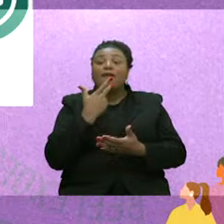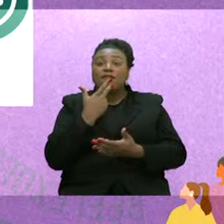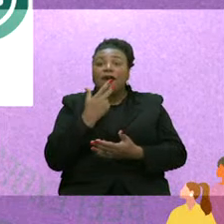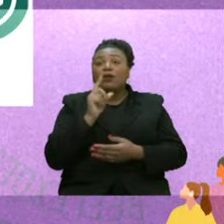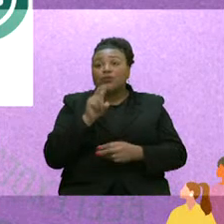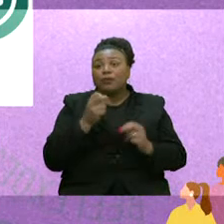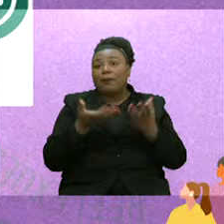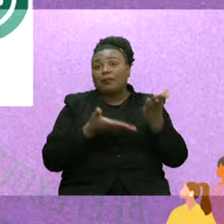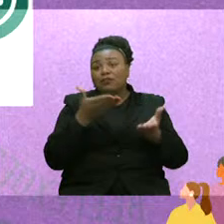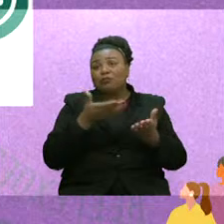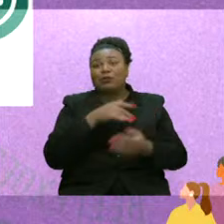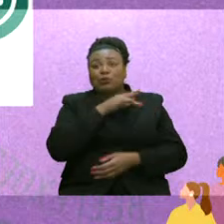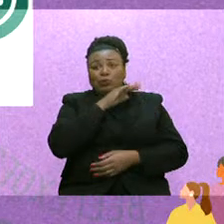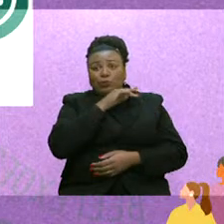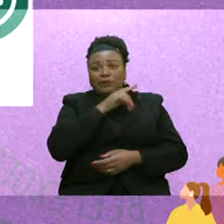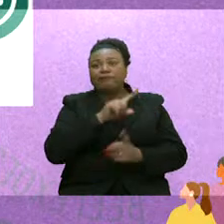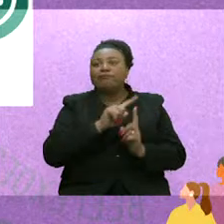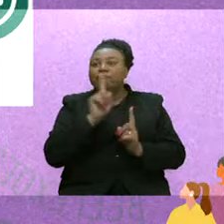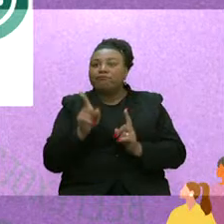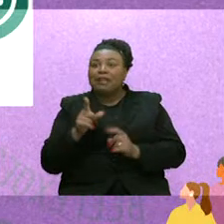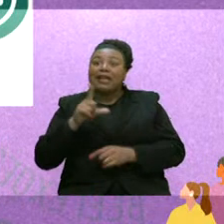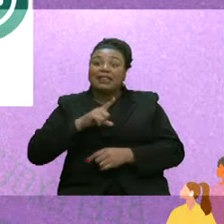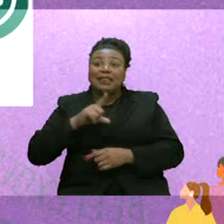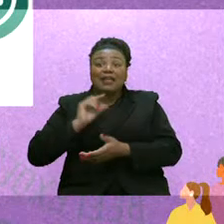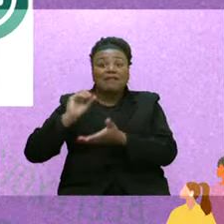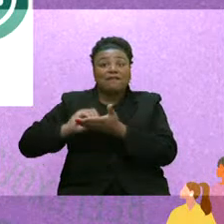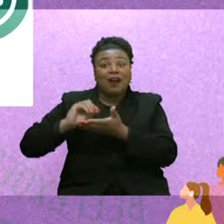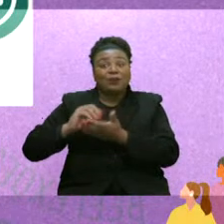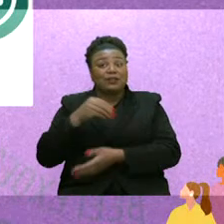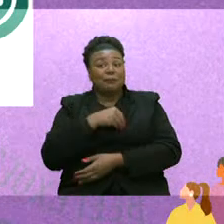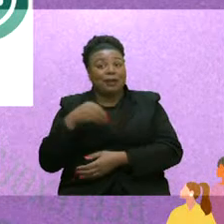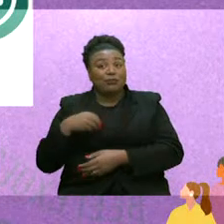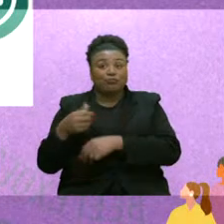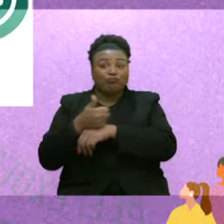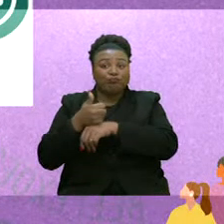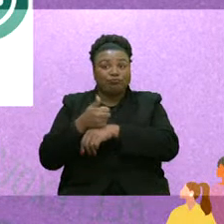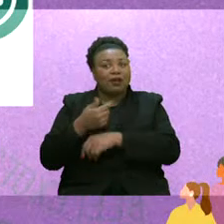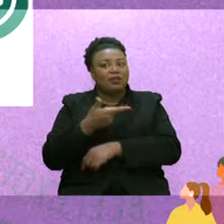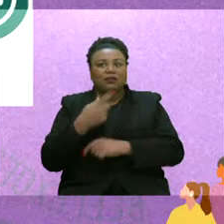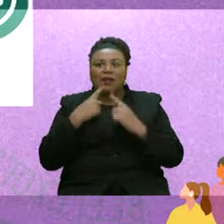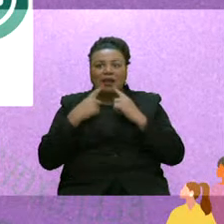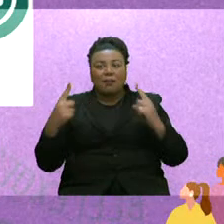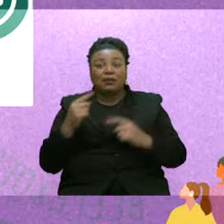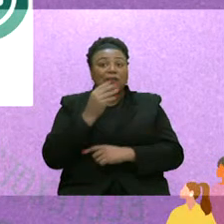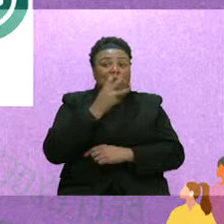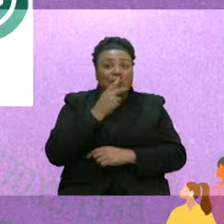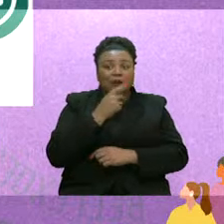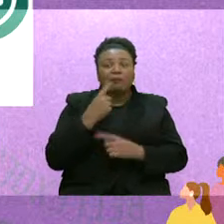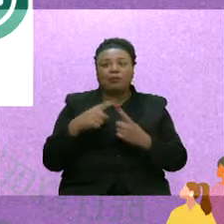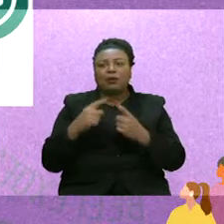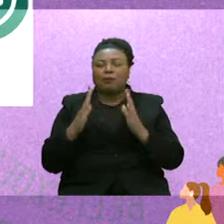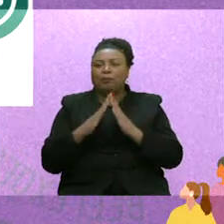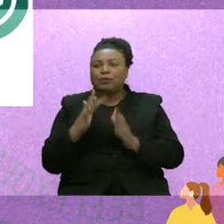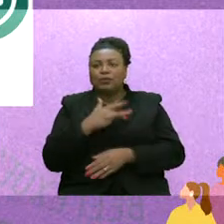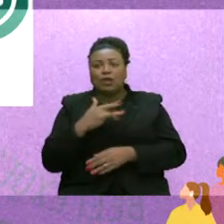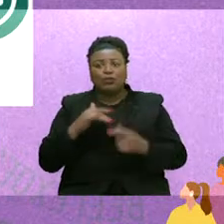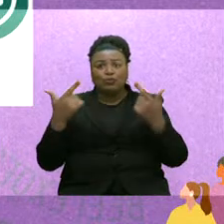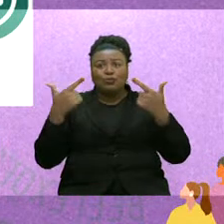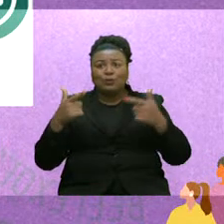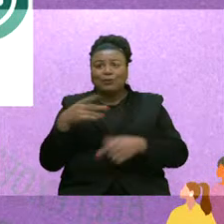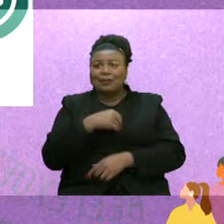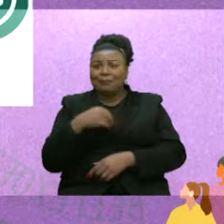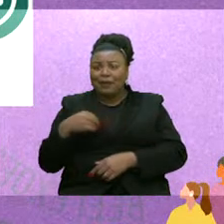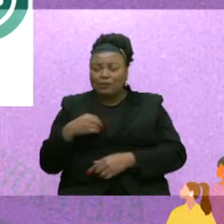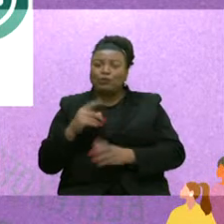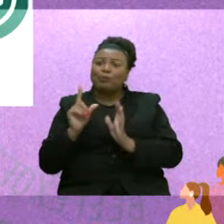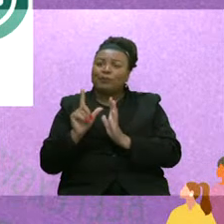do atendimento desqualificado. Depois, você tem a falta de médicos, ou seja, ele não está reclamando da demora, que no posto de saúde não tem o médico,